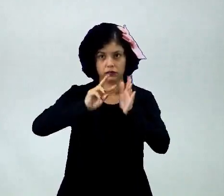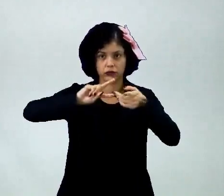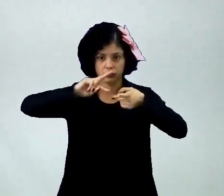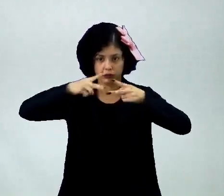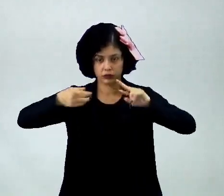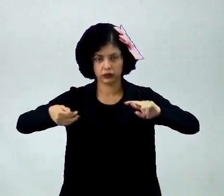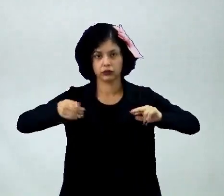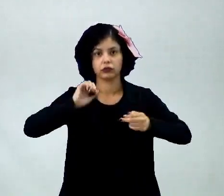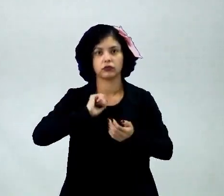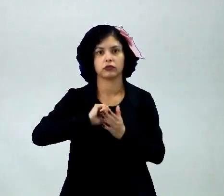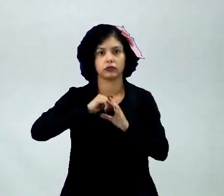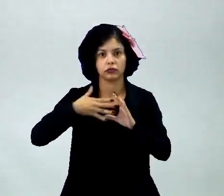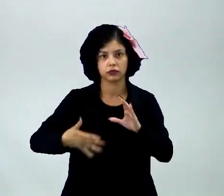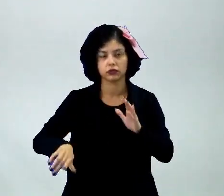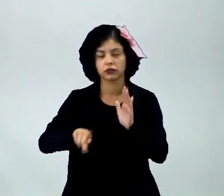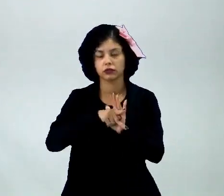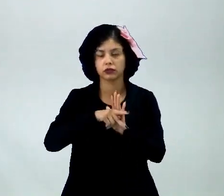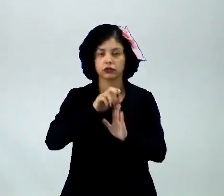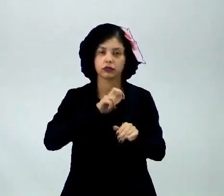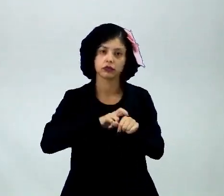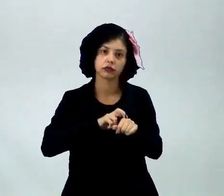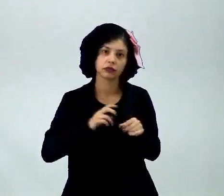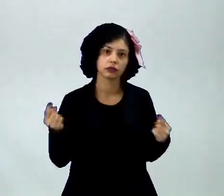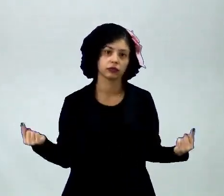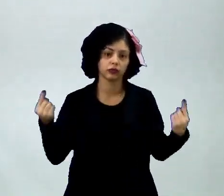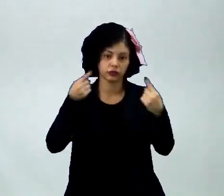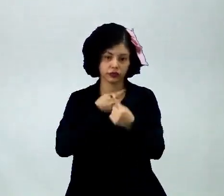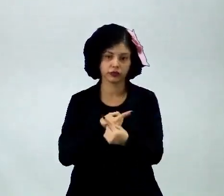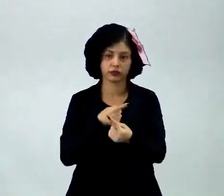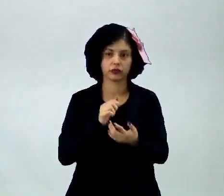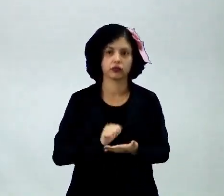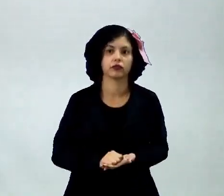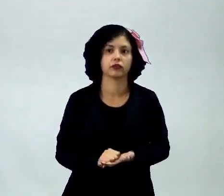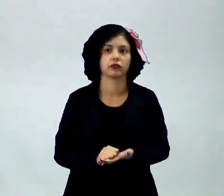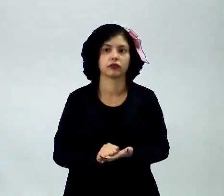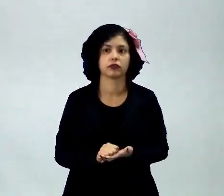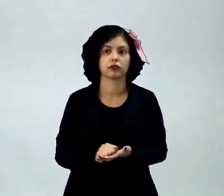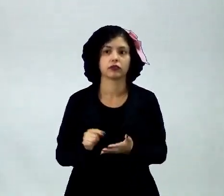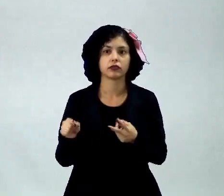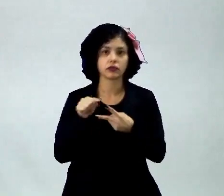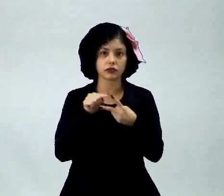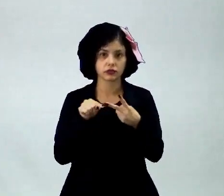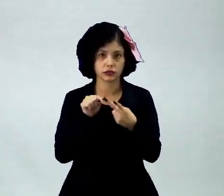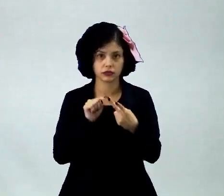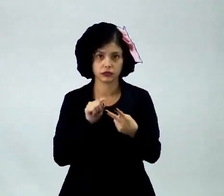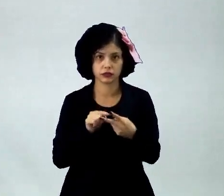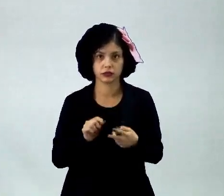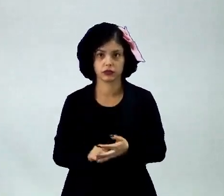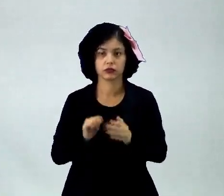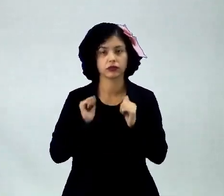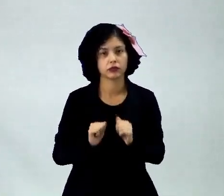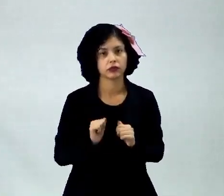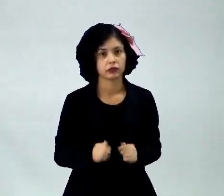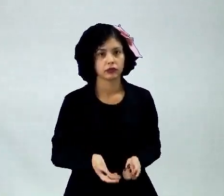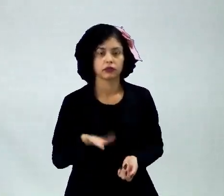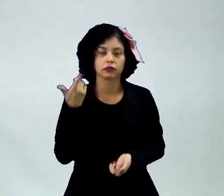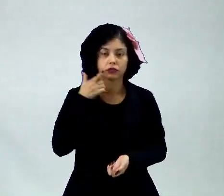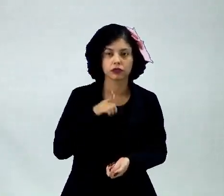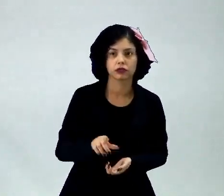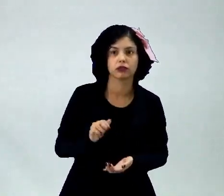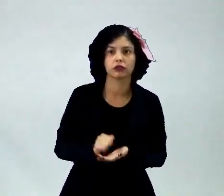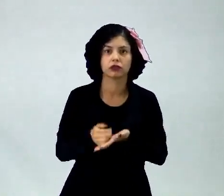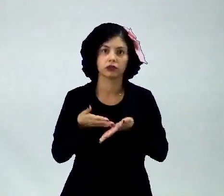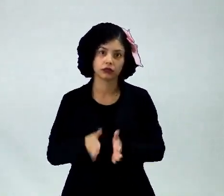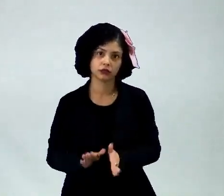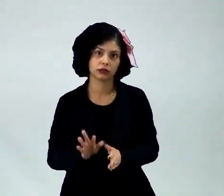a característica do verde. E se eu fizesse o cruzamento de heterozigoto com heterozigoto, poderia finalmente nascer